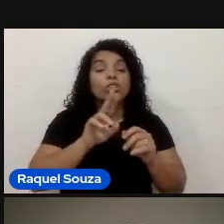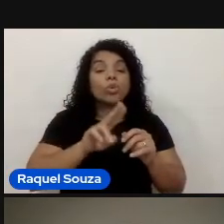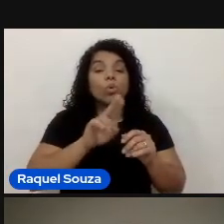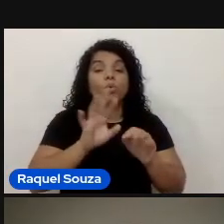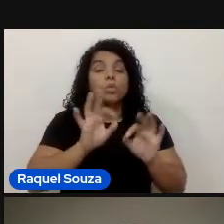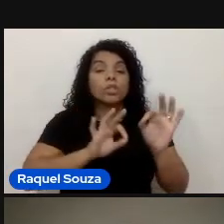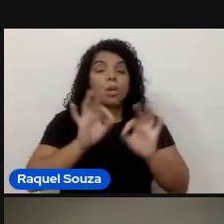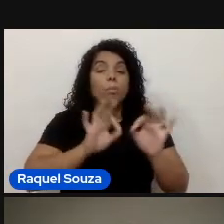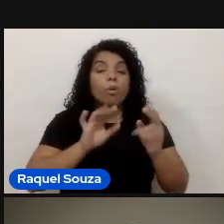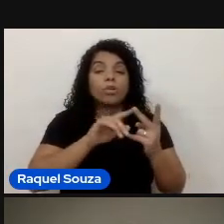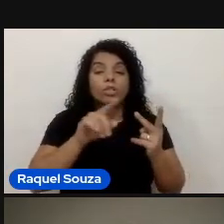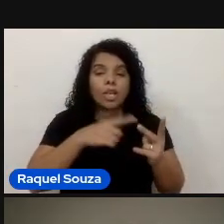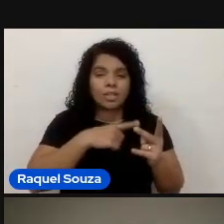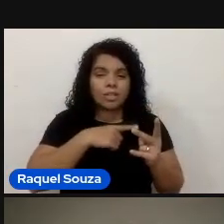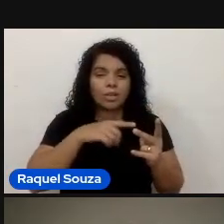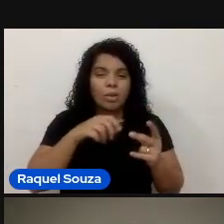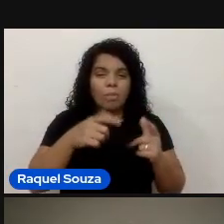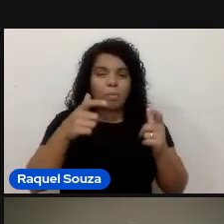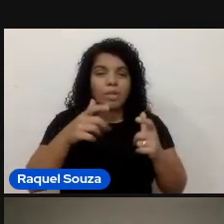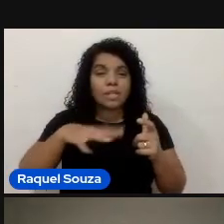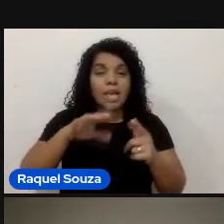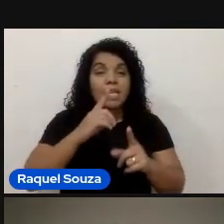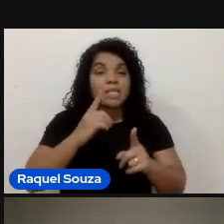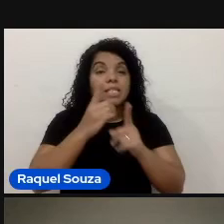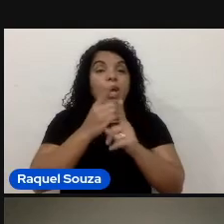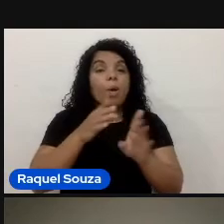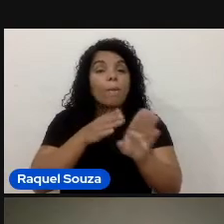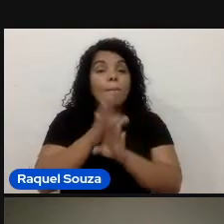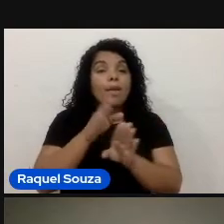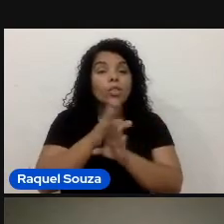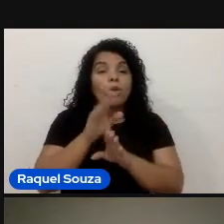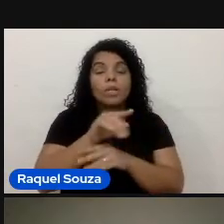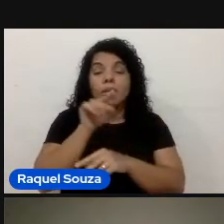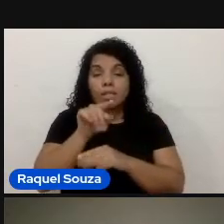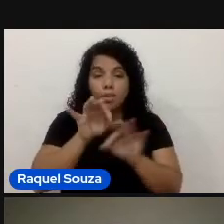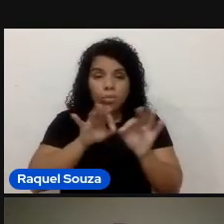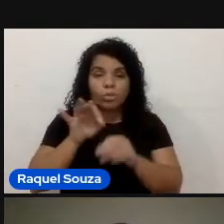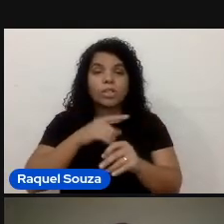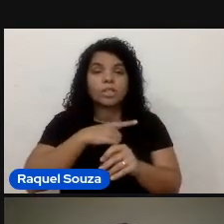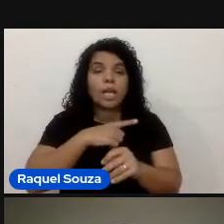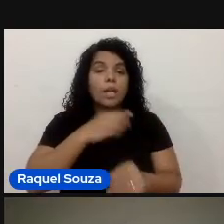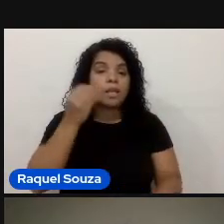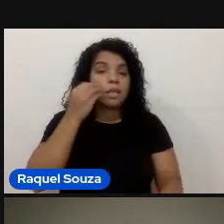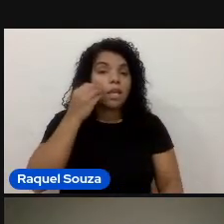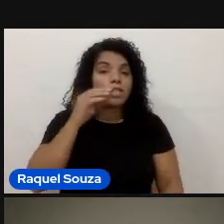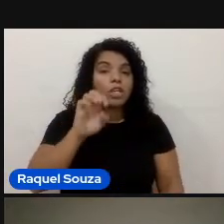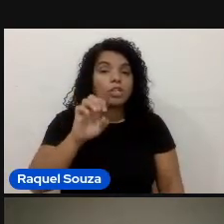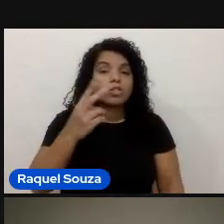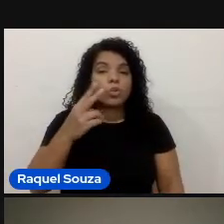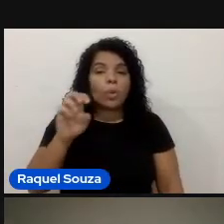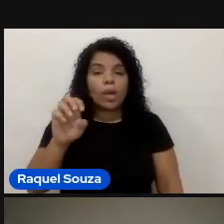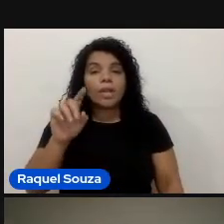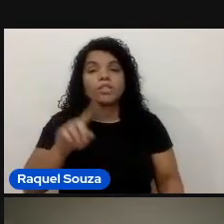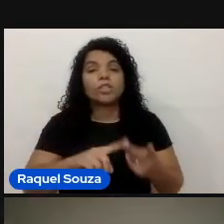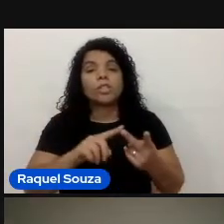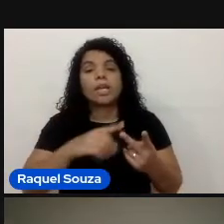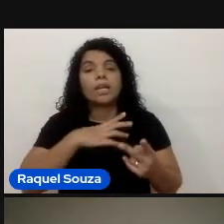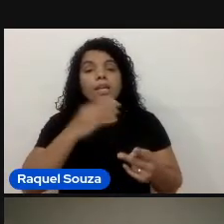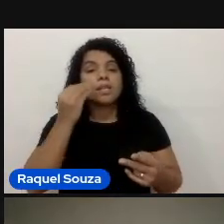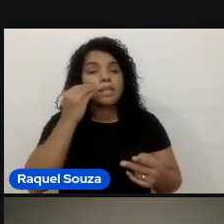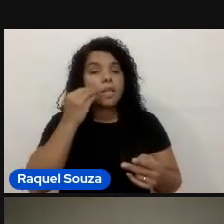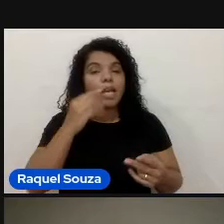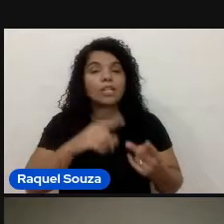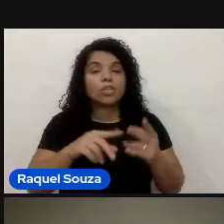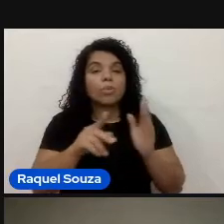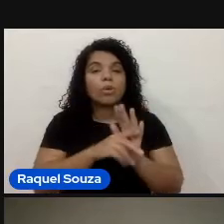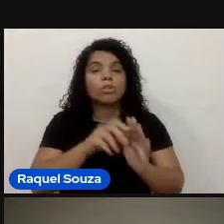sessões de mentoria. E esse projeto tem testes end-to-end, que seria o padrão, tem testes de API, tem